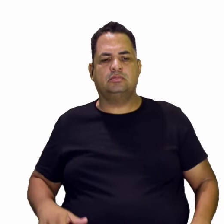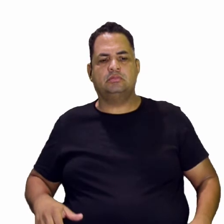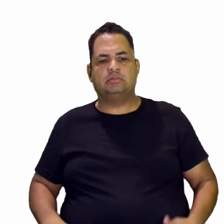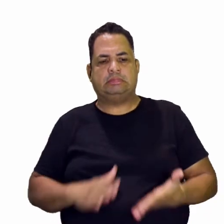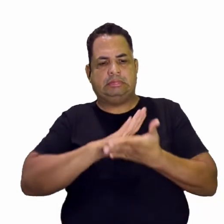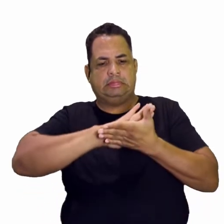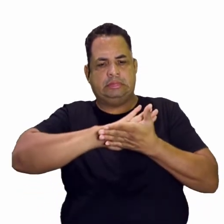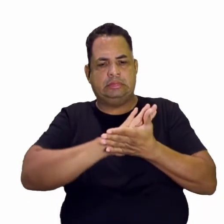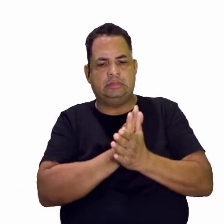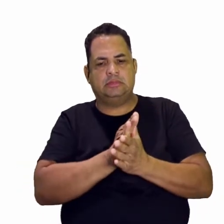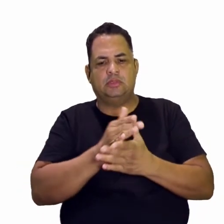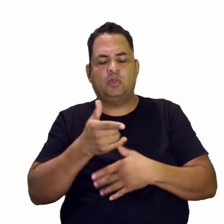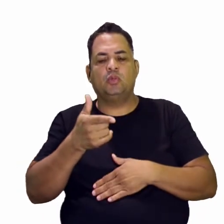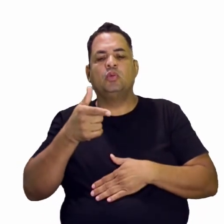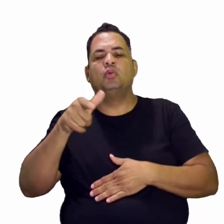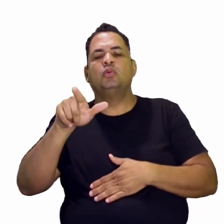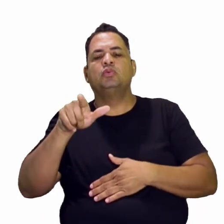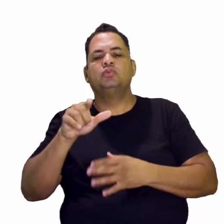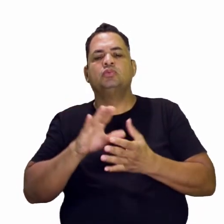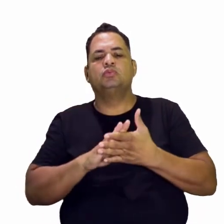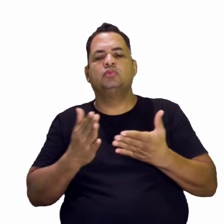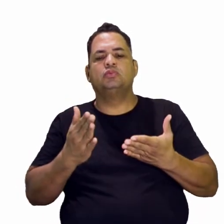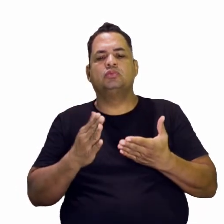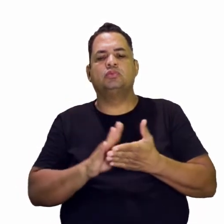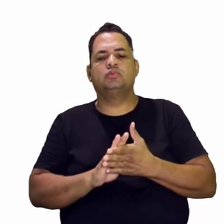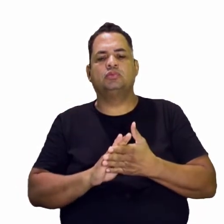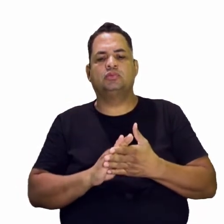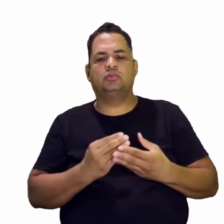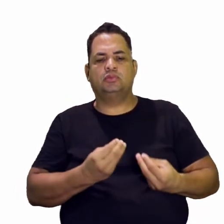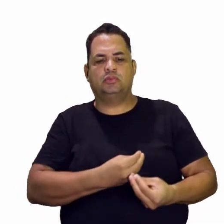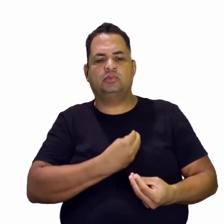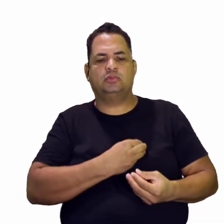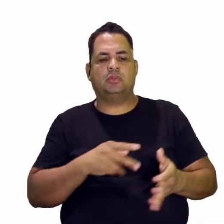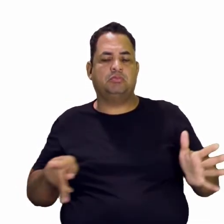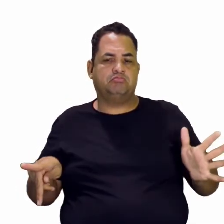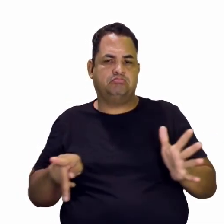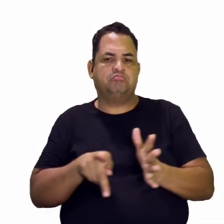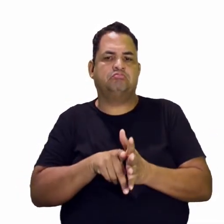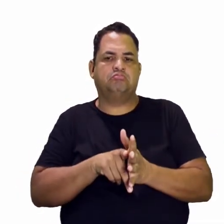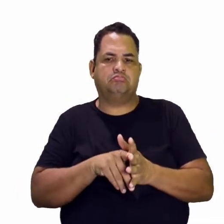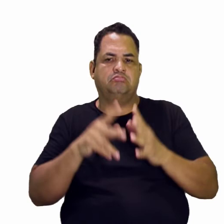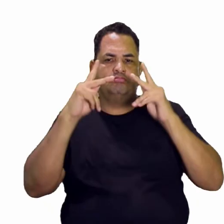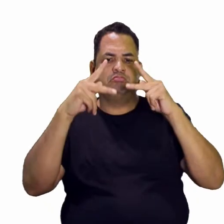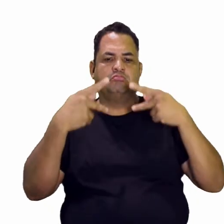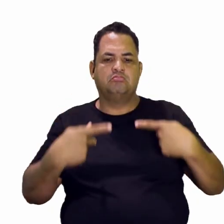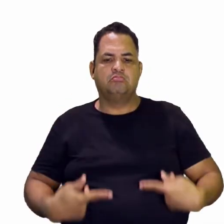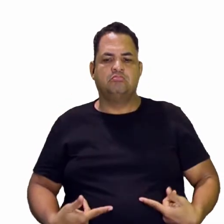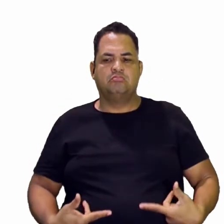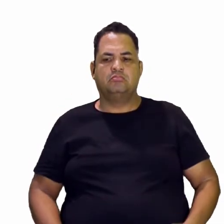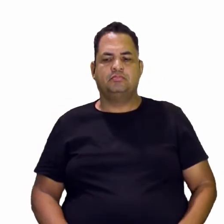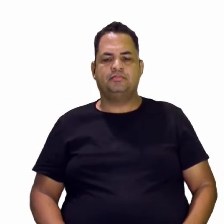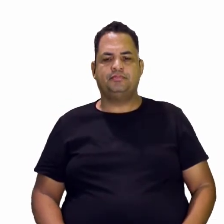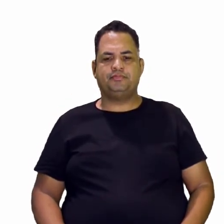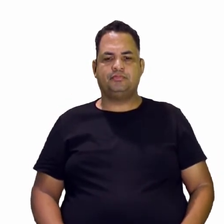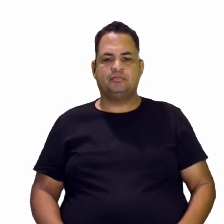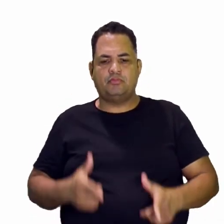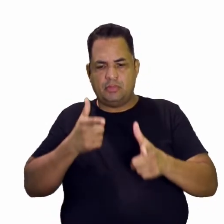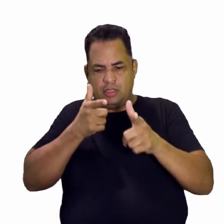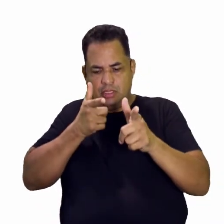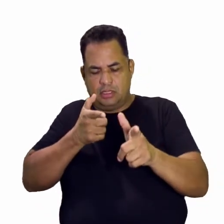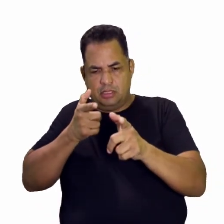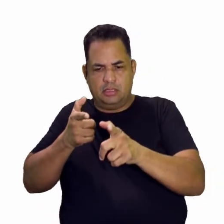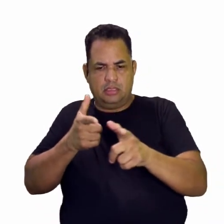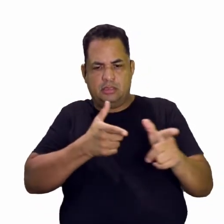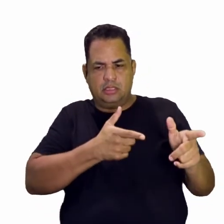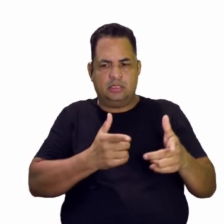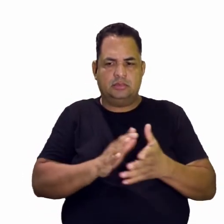Aniquilação por outros organismos, ou no caso, pelo próprio homem, tá? Que é no caso das caças e